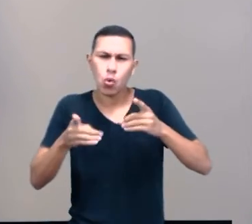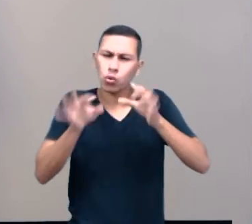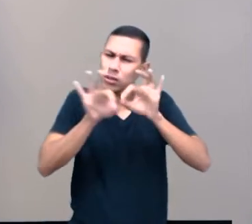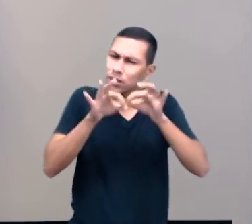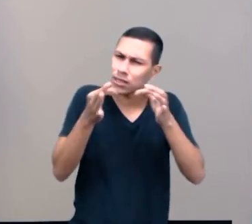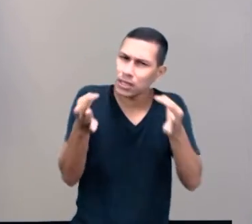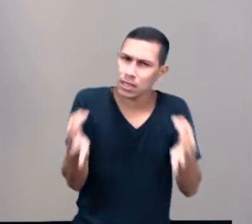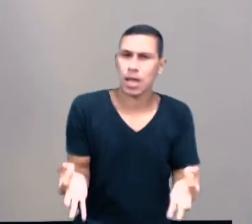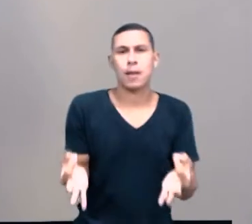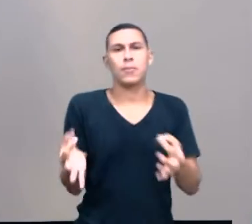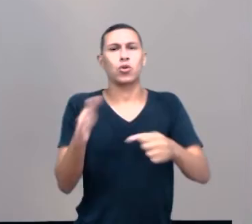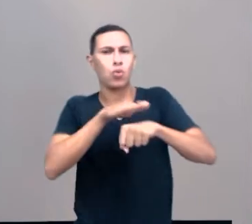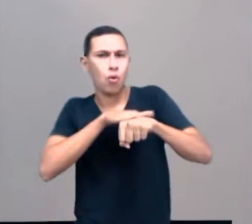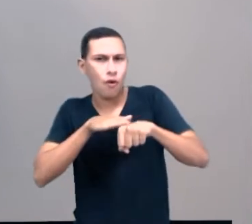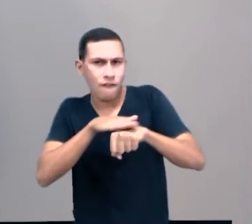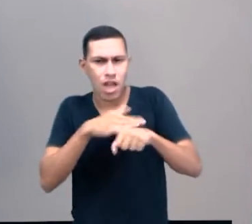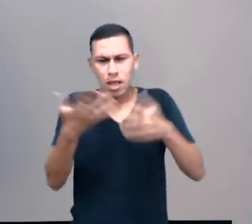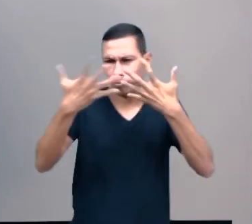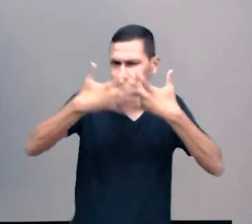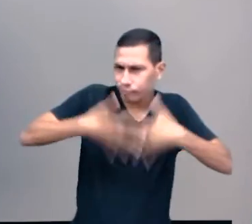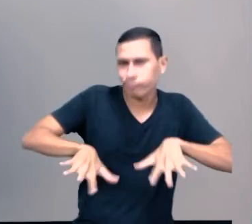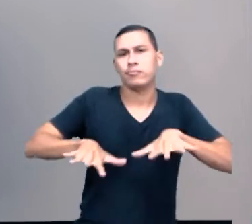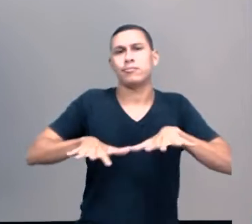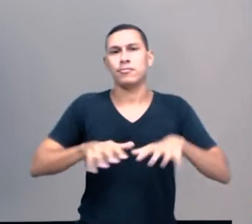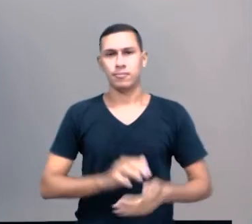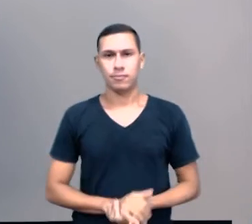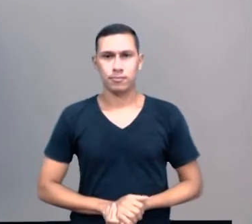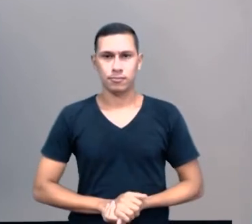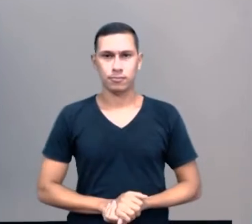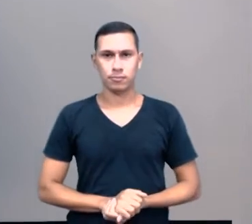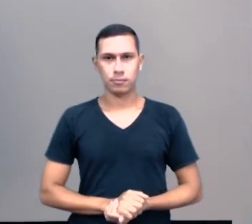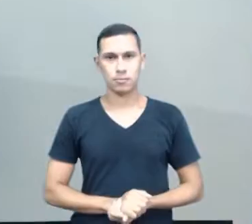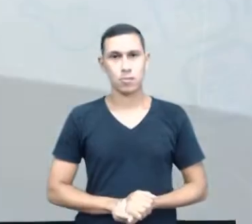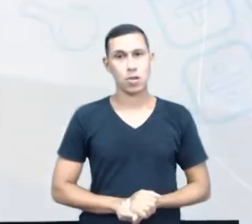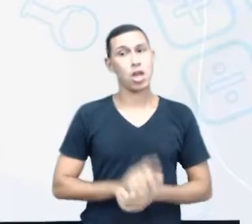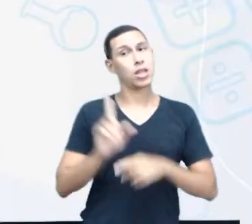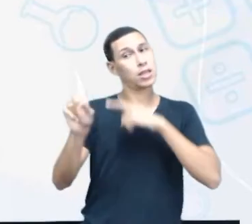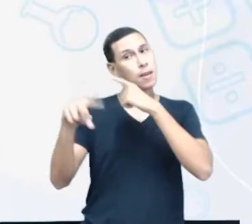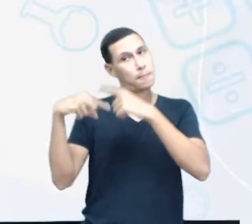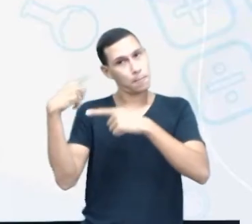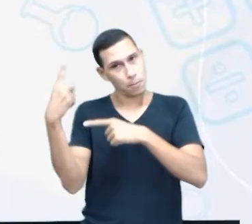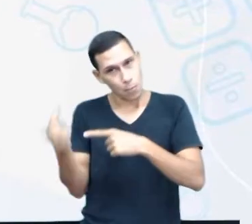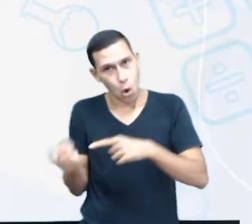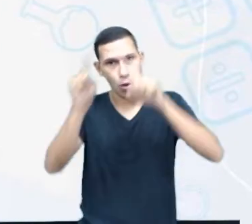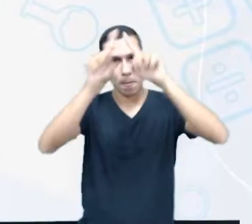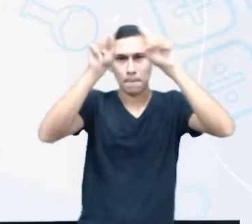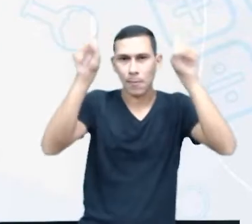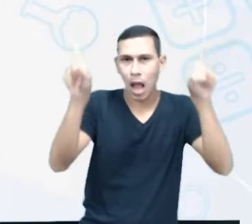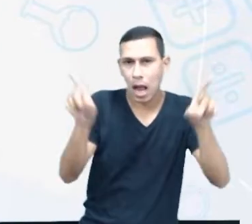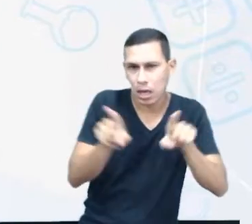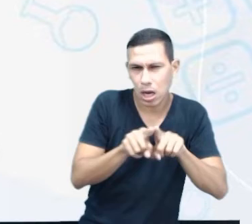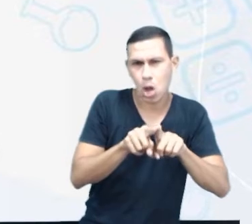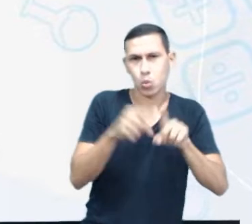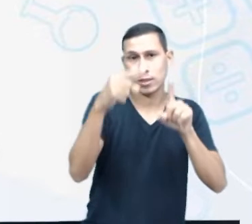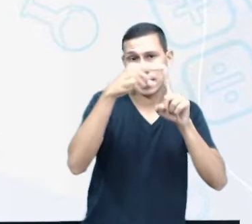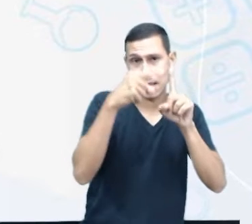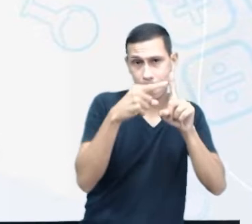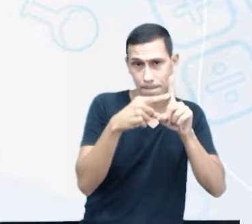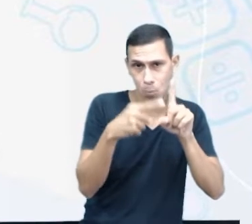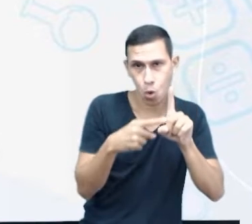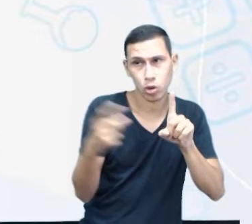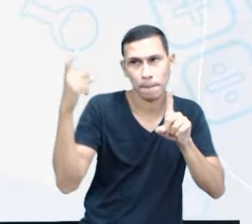tranquilo de uma conversa natural. O próximo tipo de balão que eu trouxe para vocês é o balão